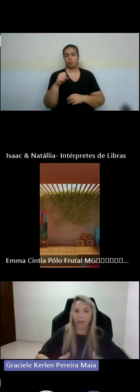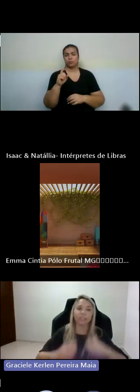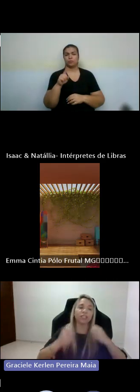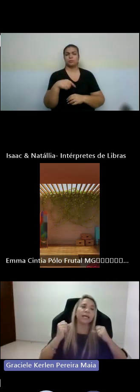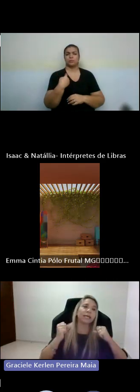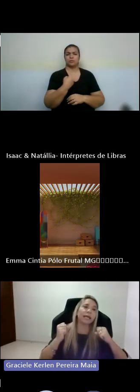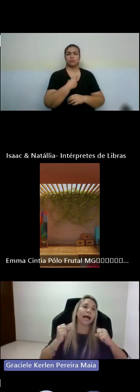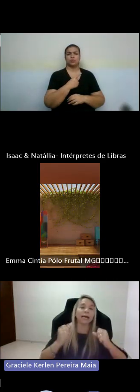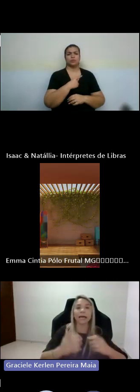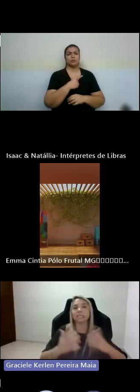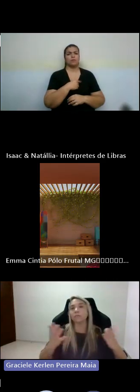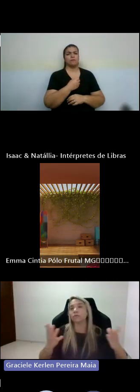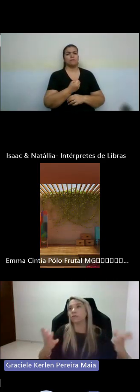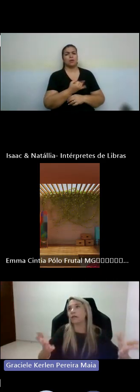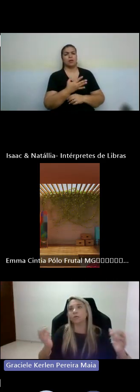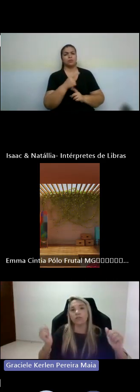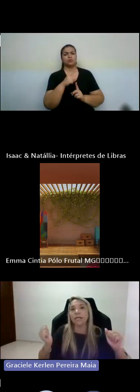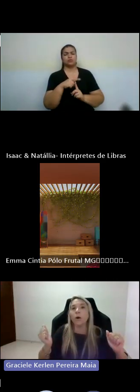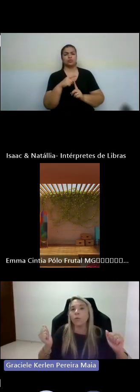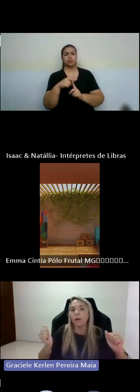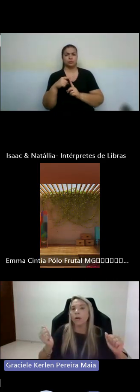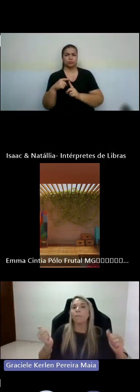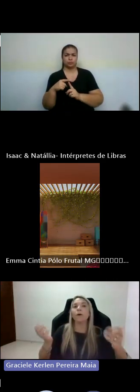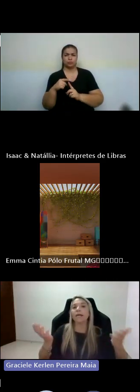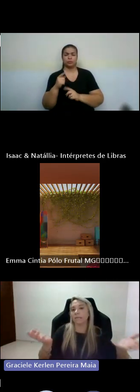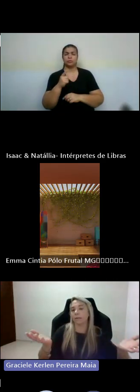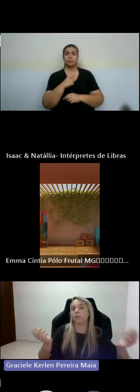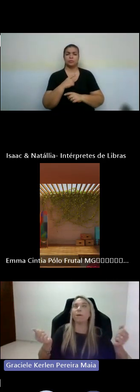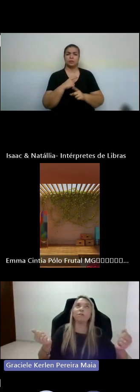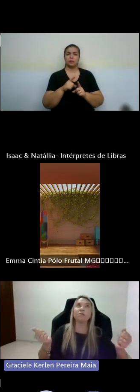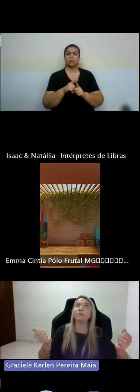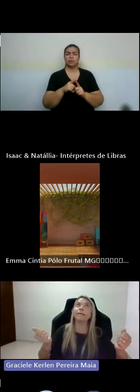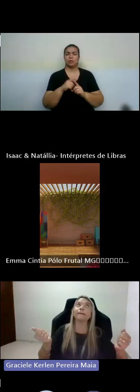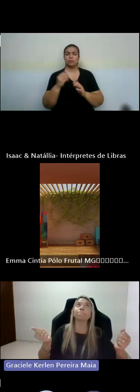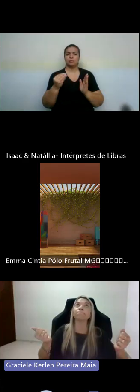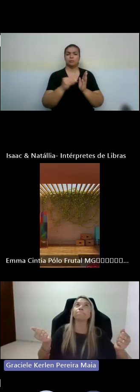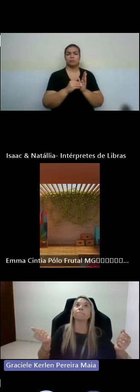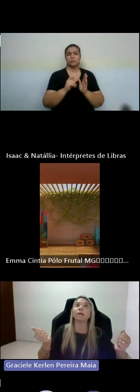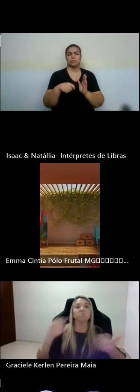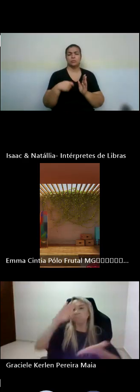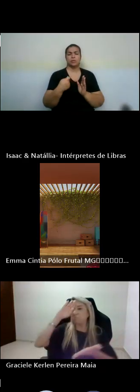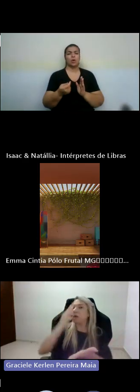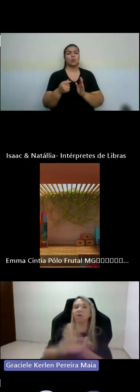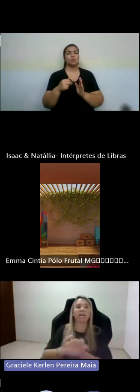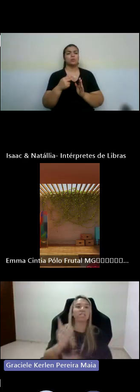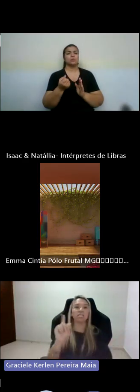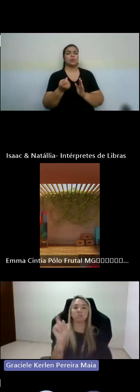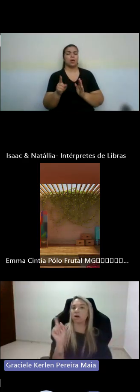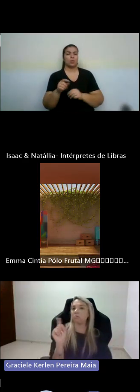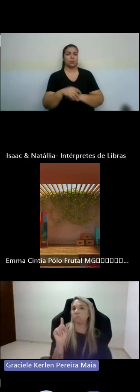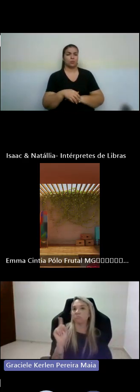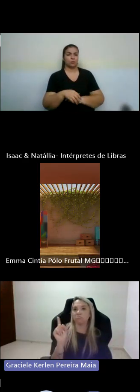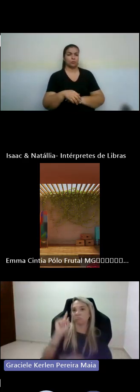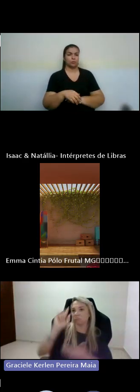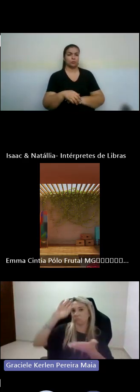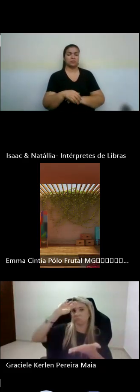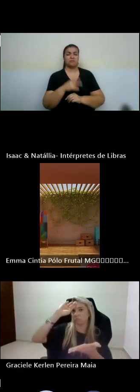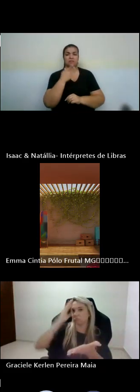tipos. A gente tem aquele acréscimo do sinal de não. Por exemplo, eu posso fazer acredito